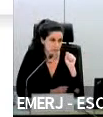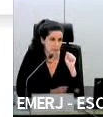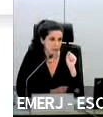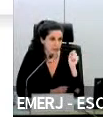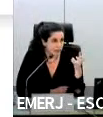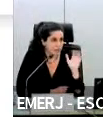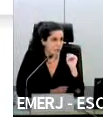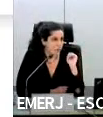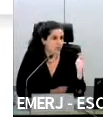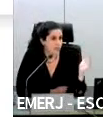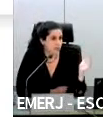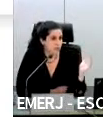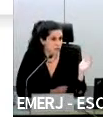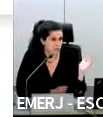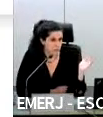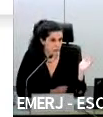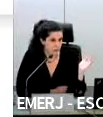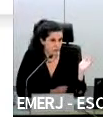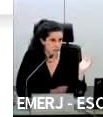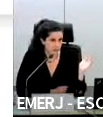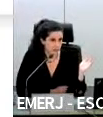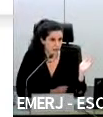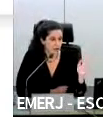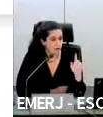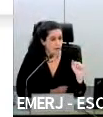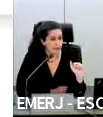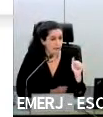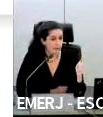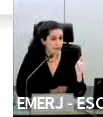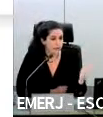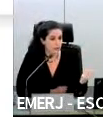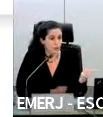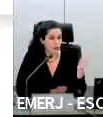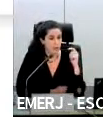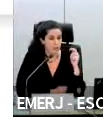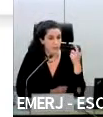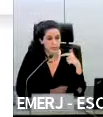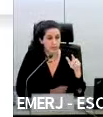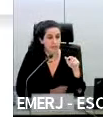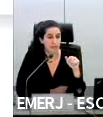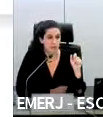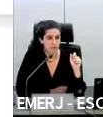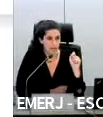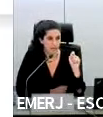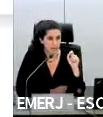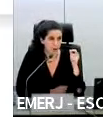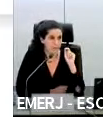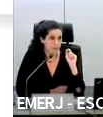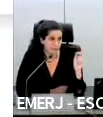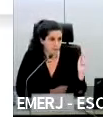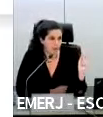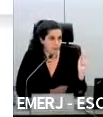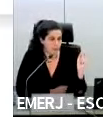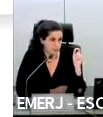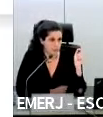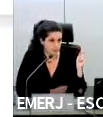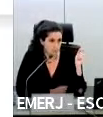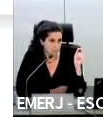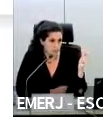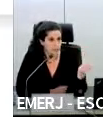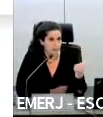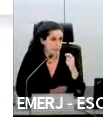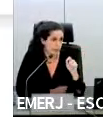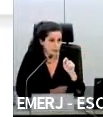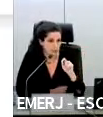doméstica. Então, nunca ingressou no sistema de justiça de fato. Foi aquela mulher que chegou e a polícia não encaminhou corretamente o seu pedido de